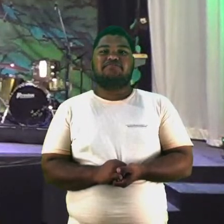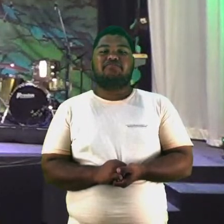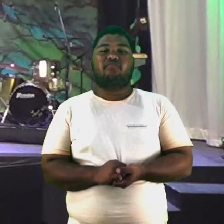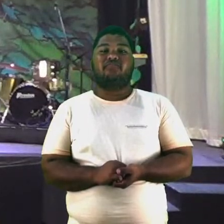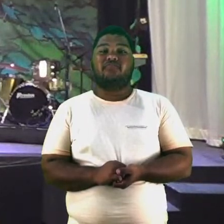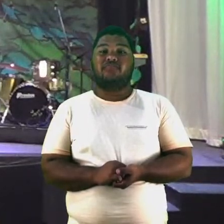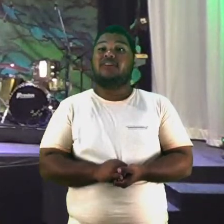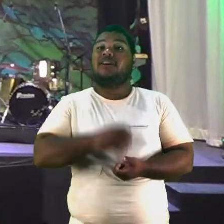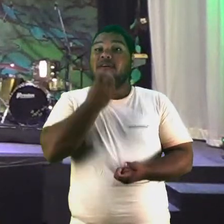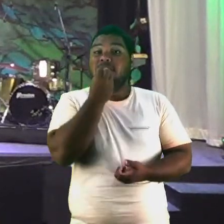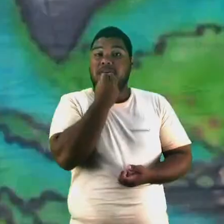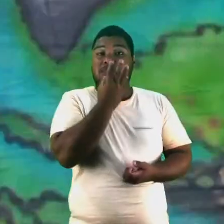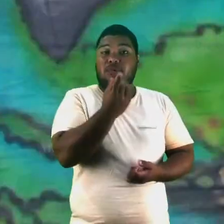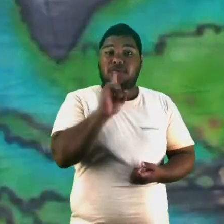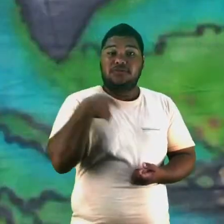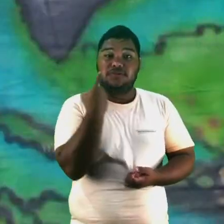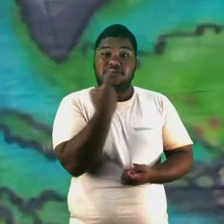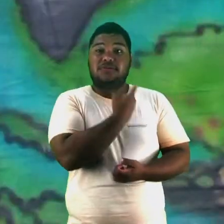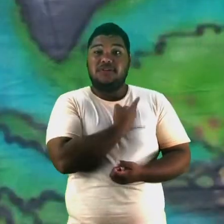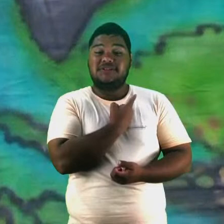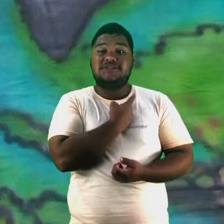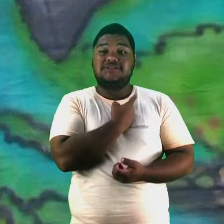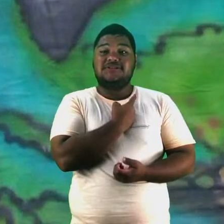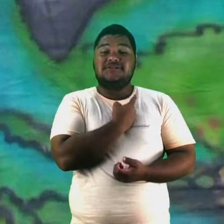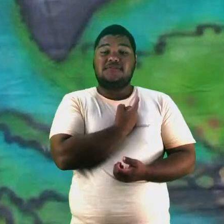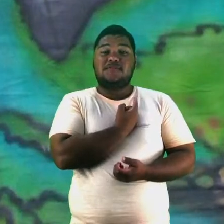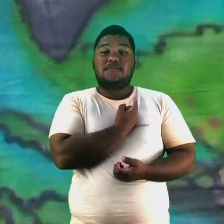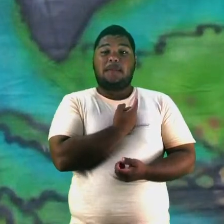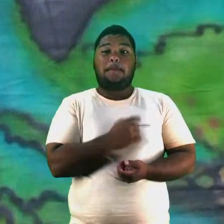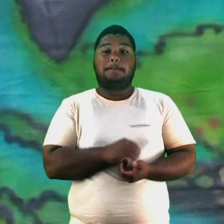Que bom que nós